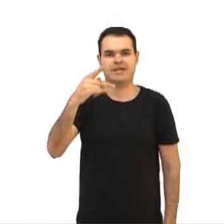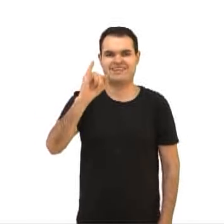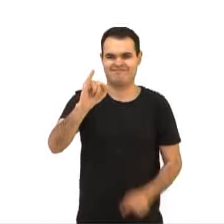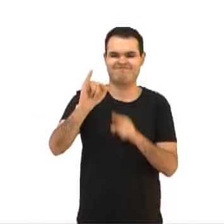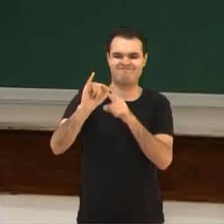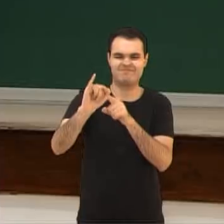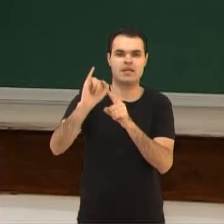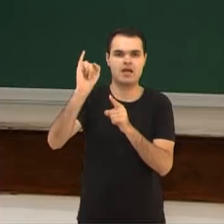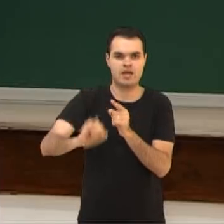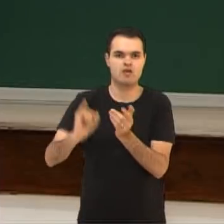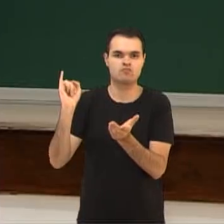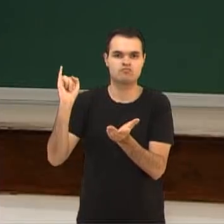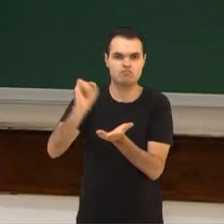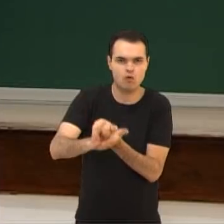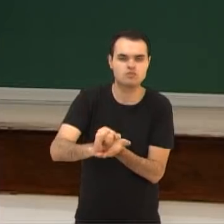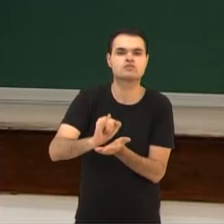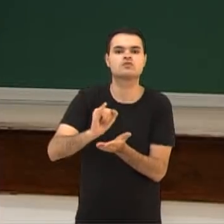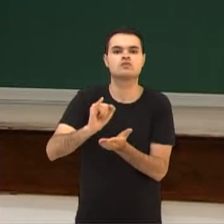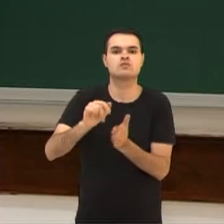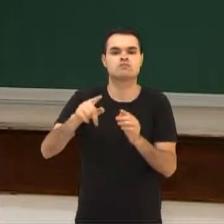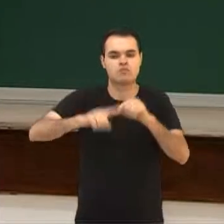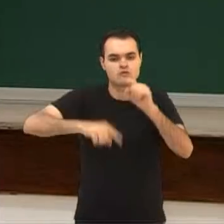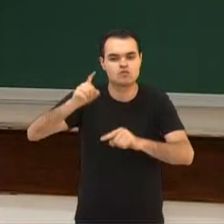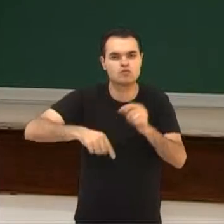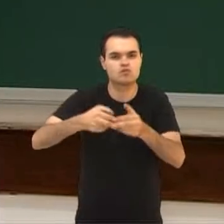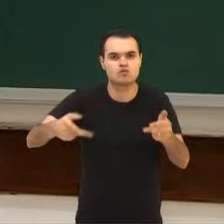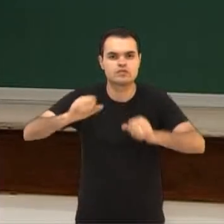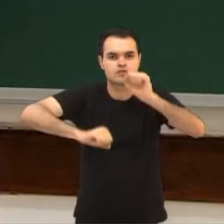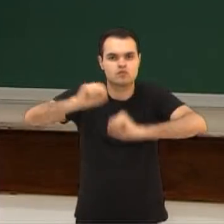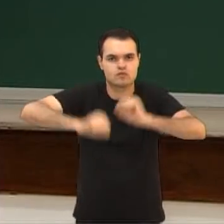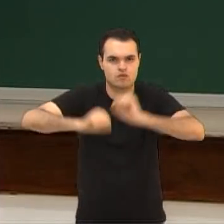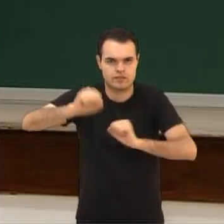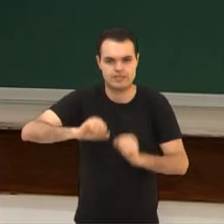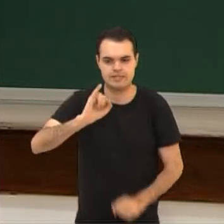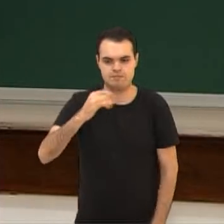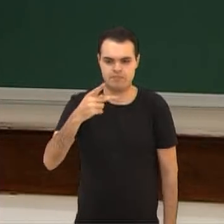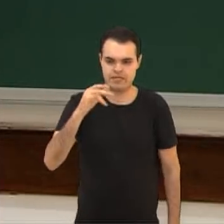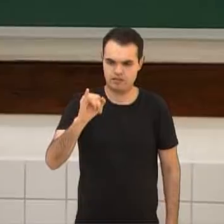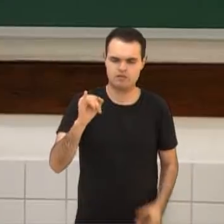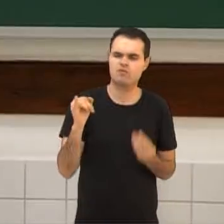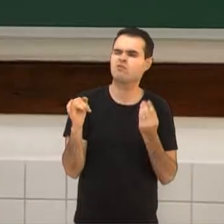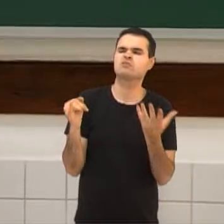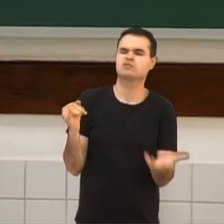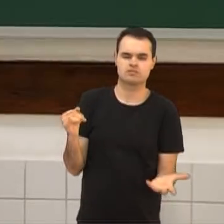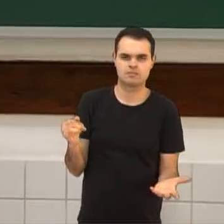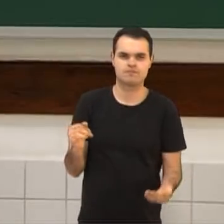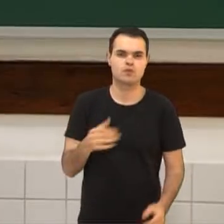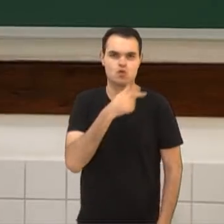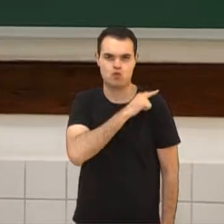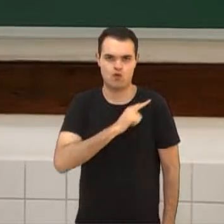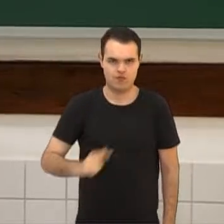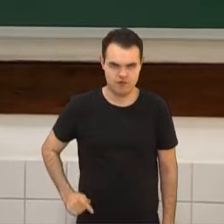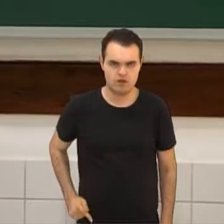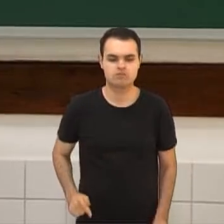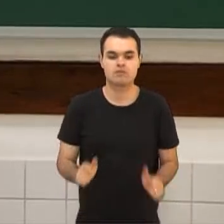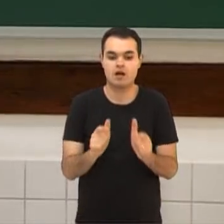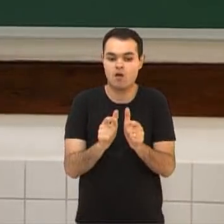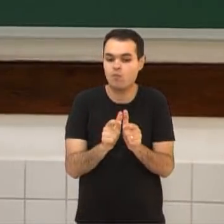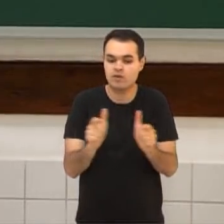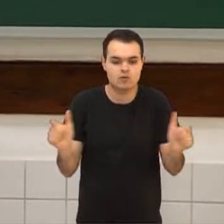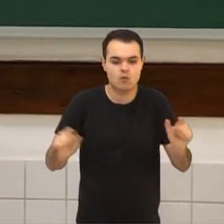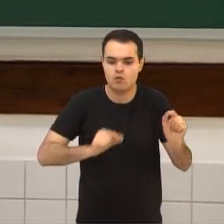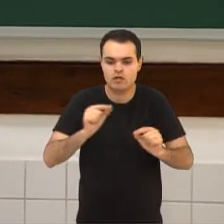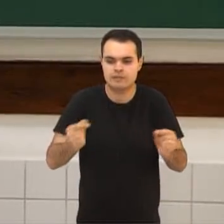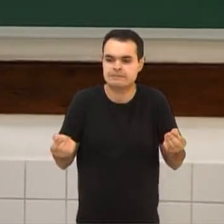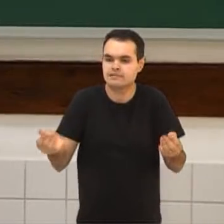IPI, Imposto sobre Produtos Industrializados. Como assim? Então o governo ampliou a oferta